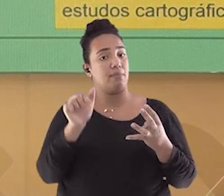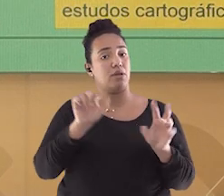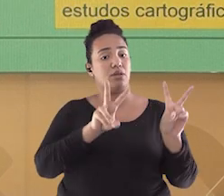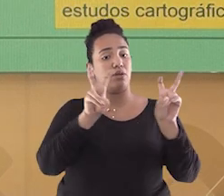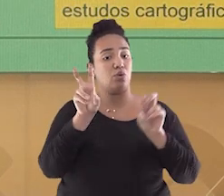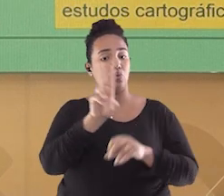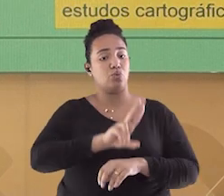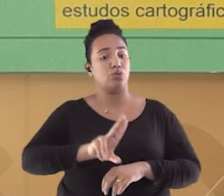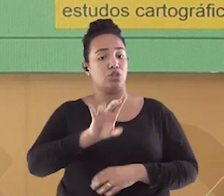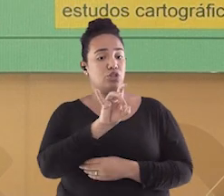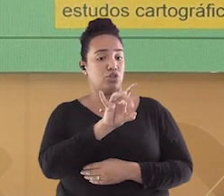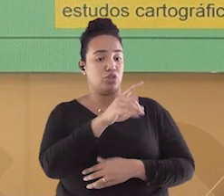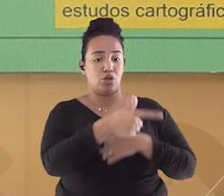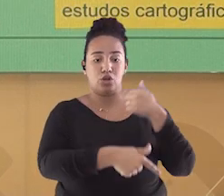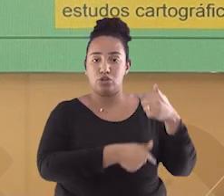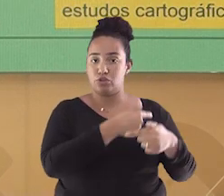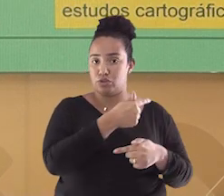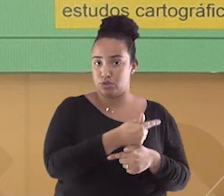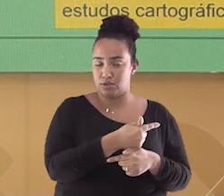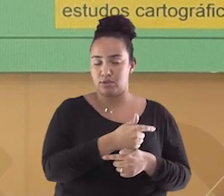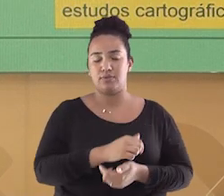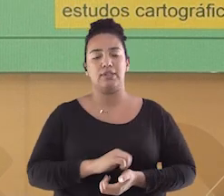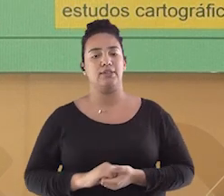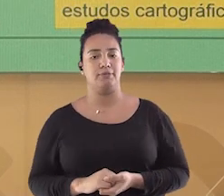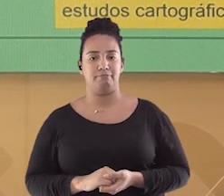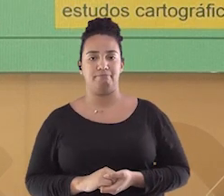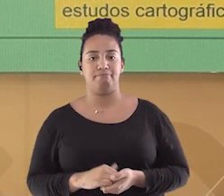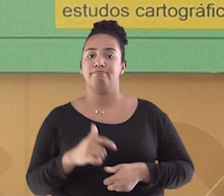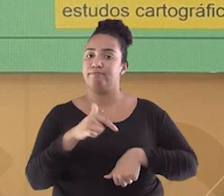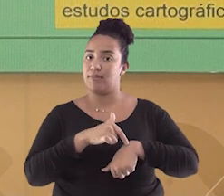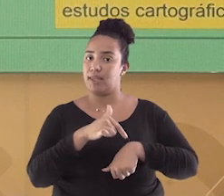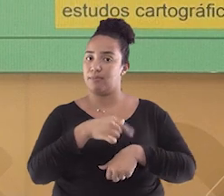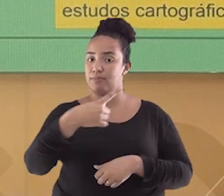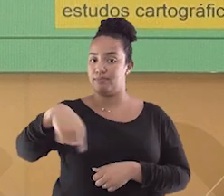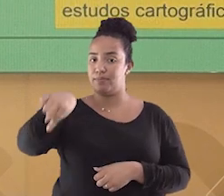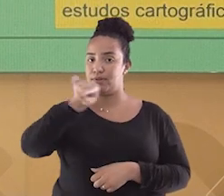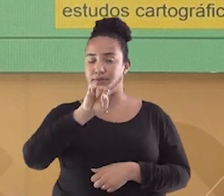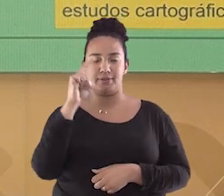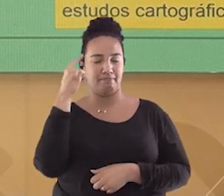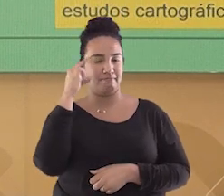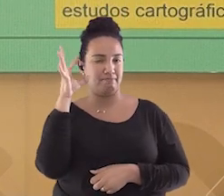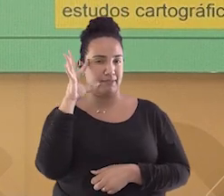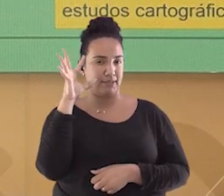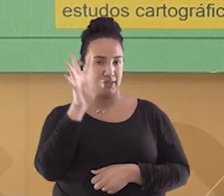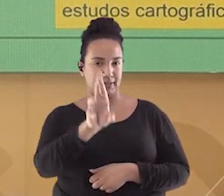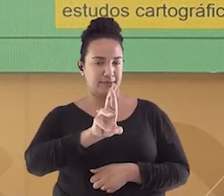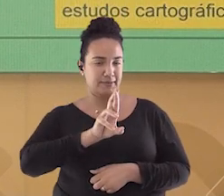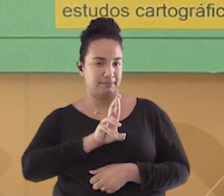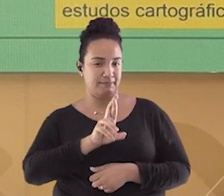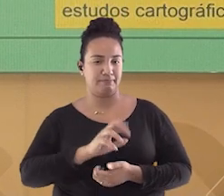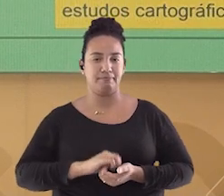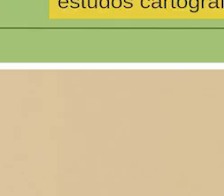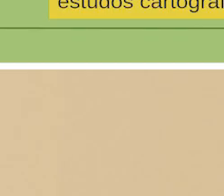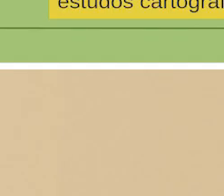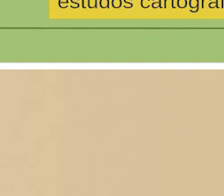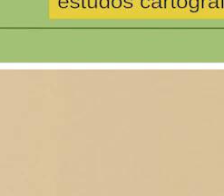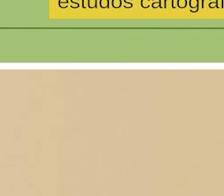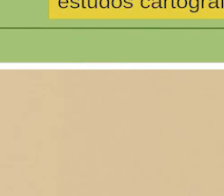usados na geografia e nos estudos cartográficos. Eu vou dar 15 segundos para você responder a questão.